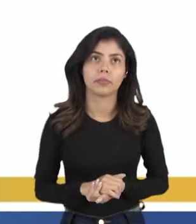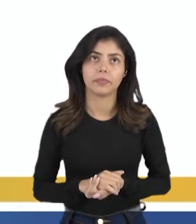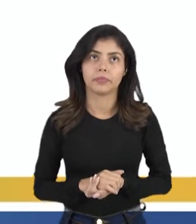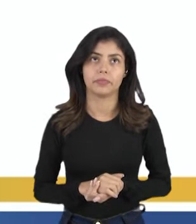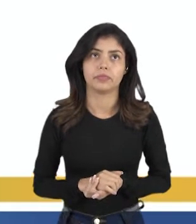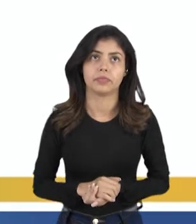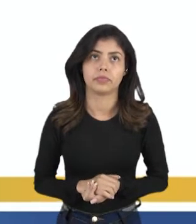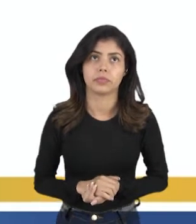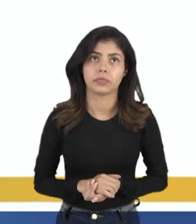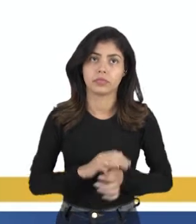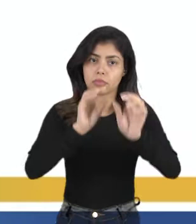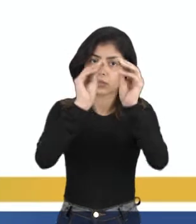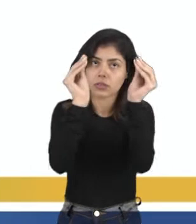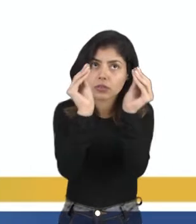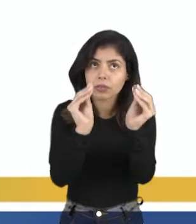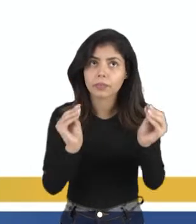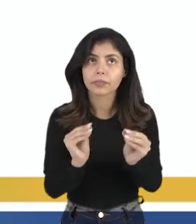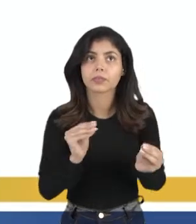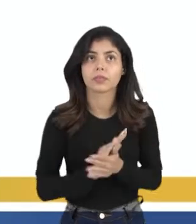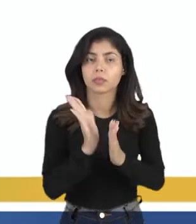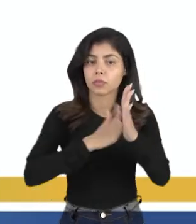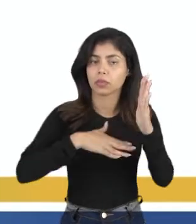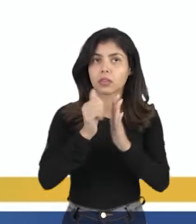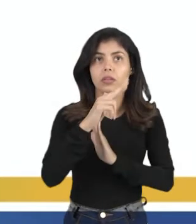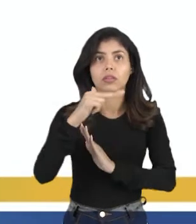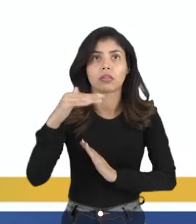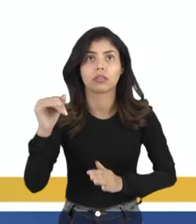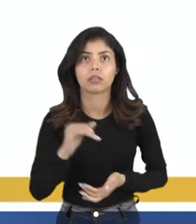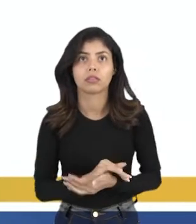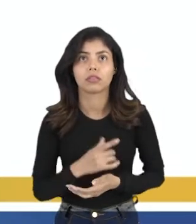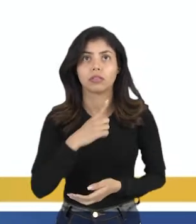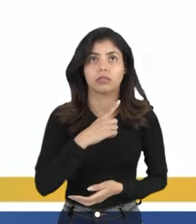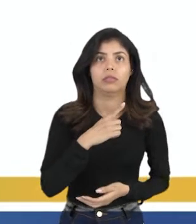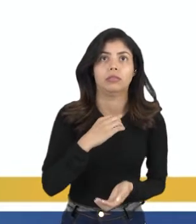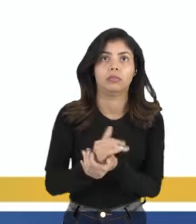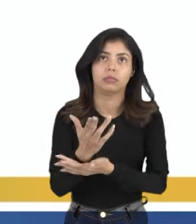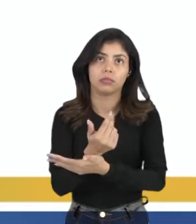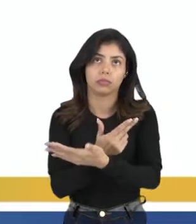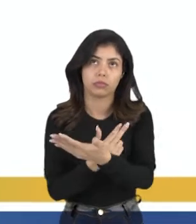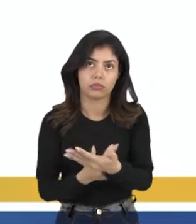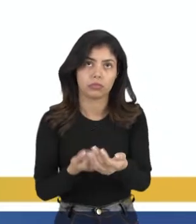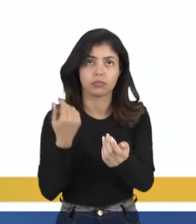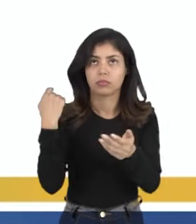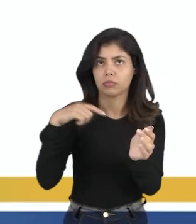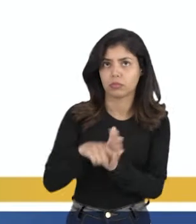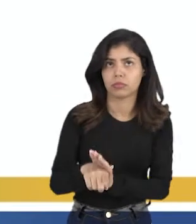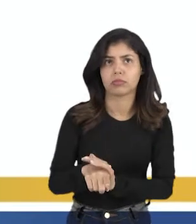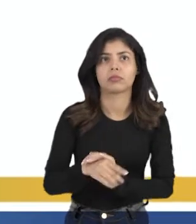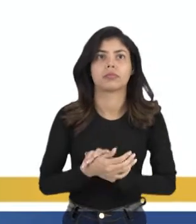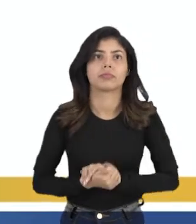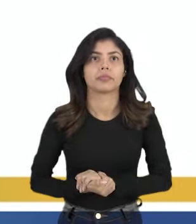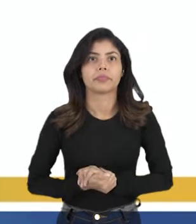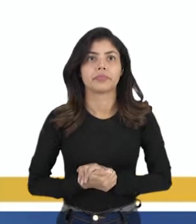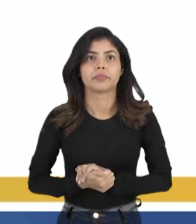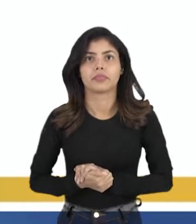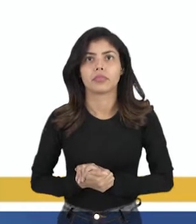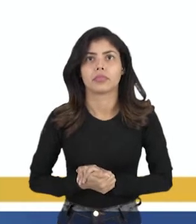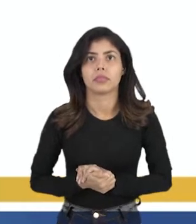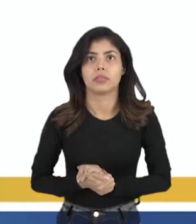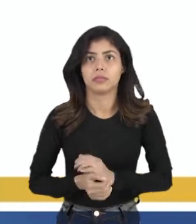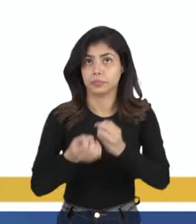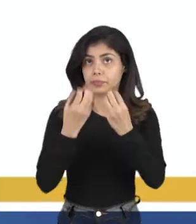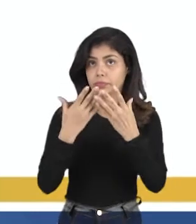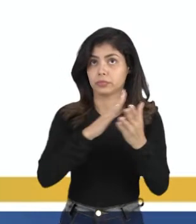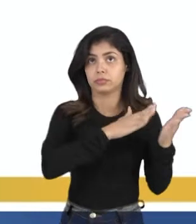nosso slide. A escultura e a pintura nunca tiveram seu status artístico questionado.